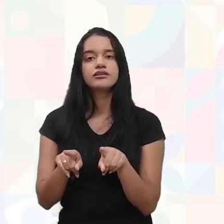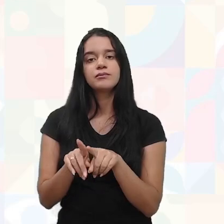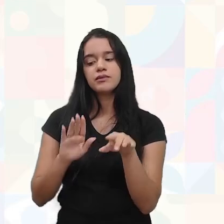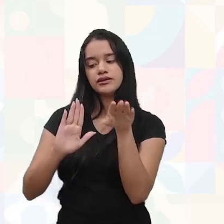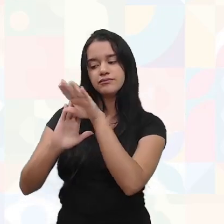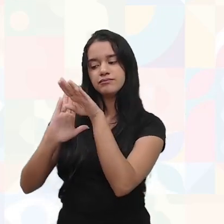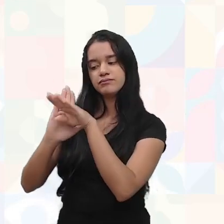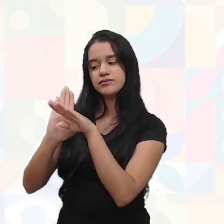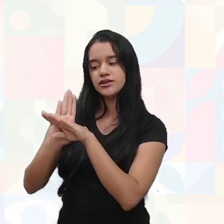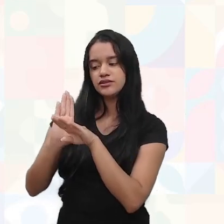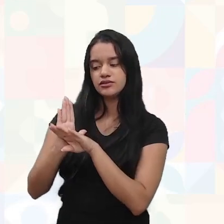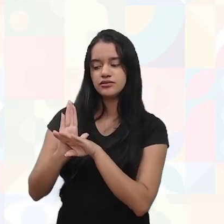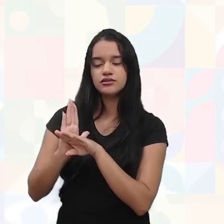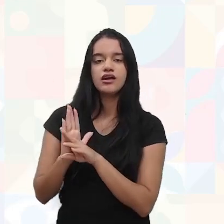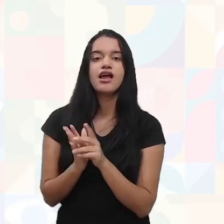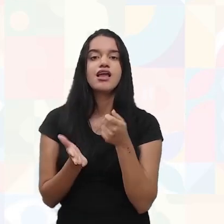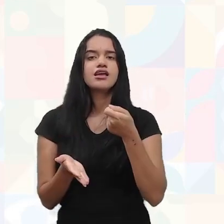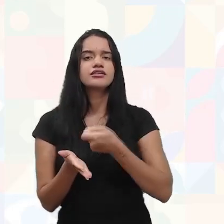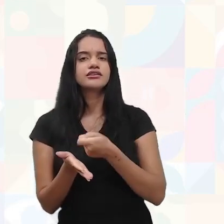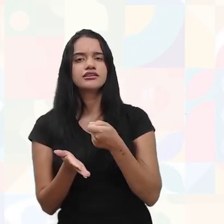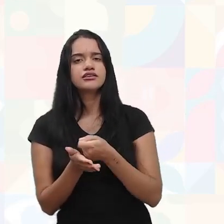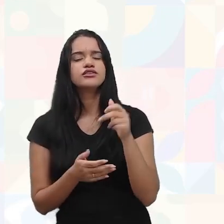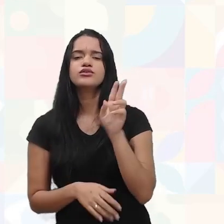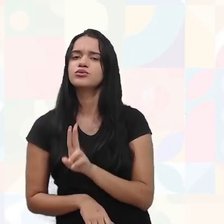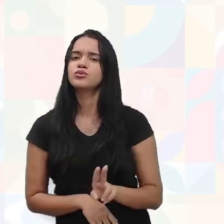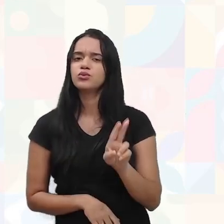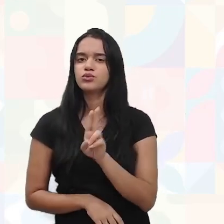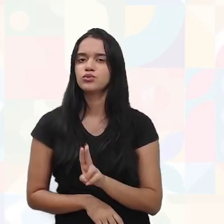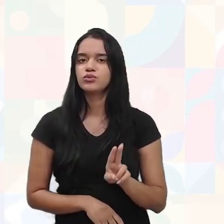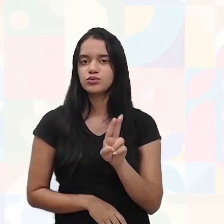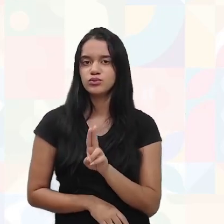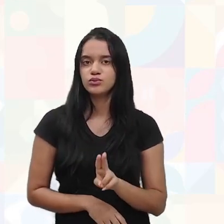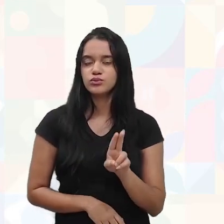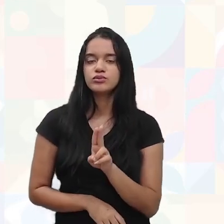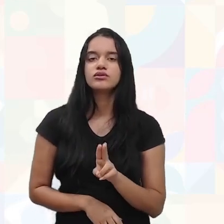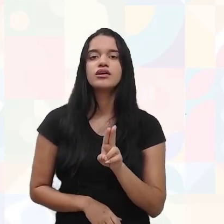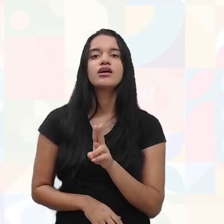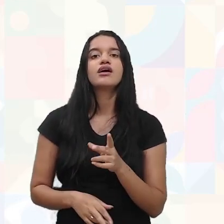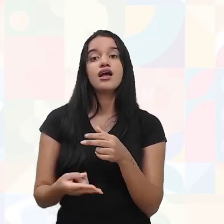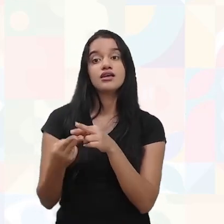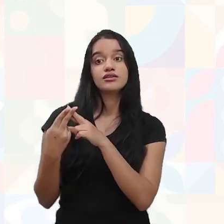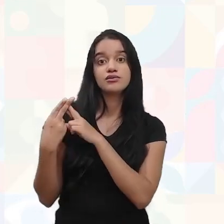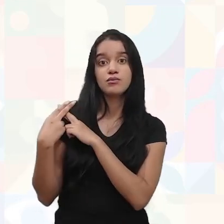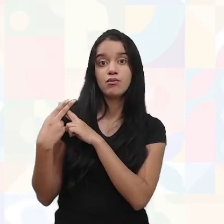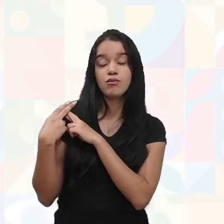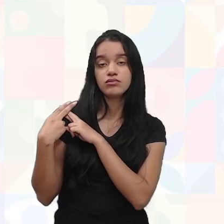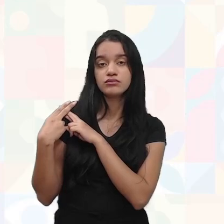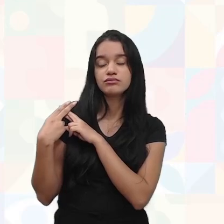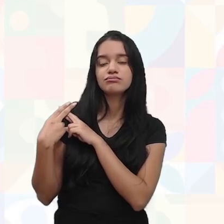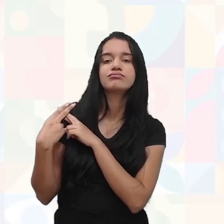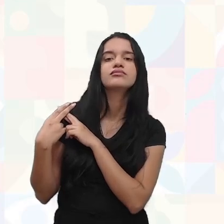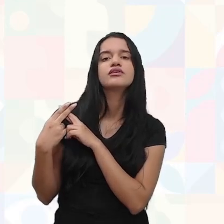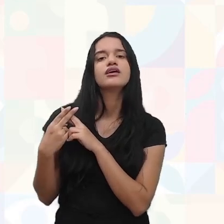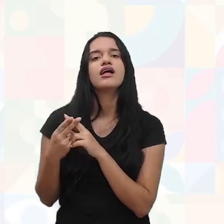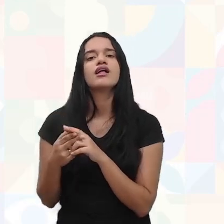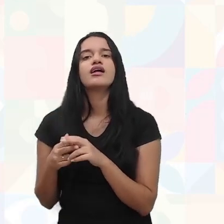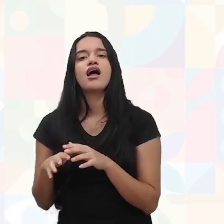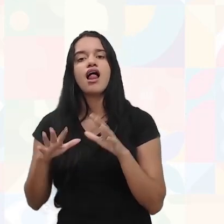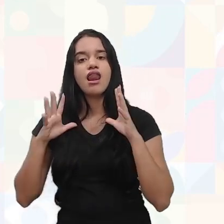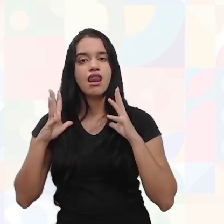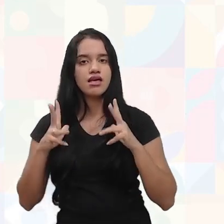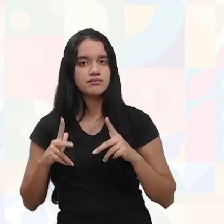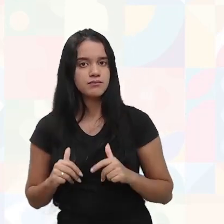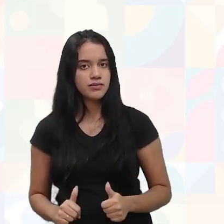fichas, exigir que ele use esse equipamento, responsabilizar-se pela higienização e